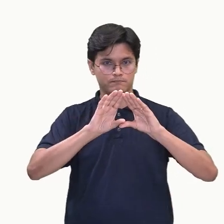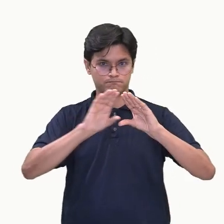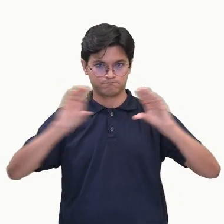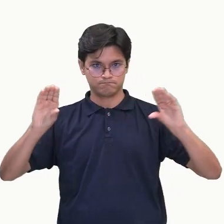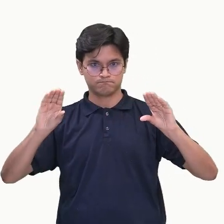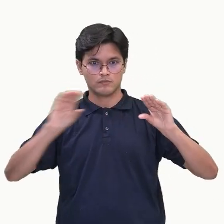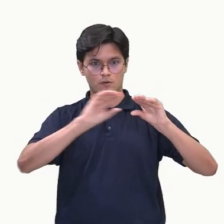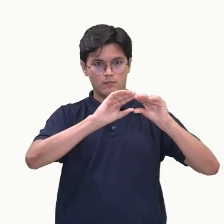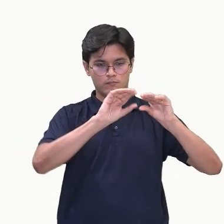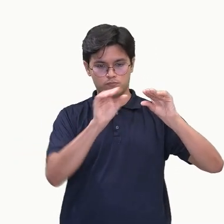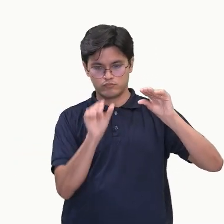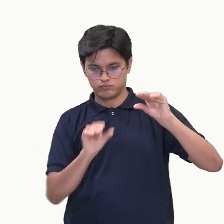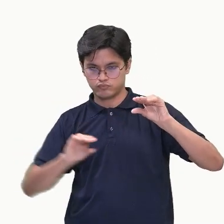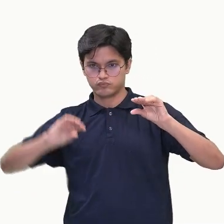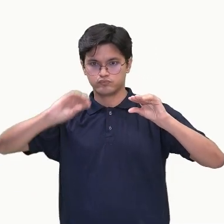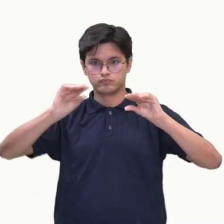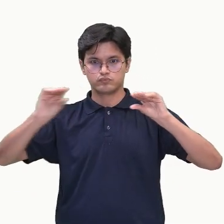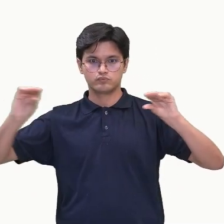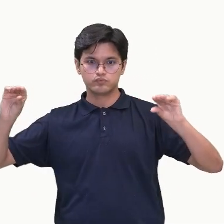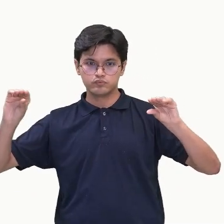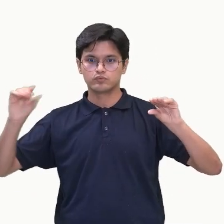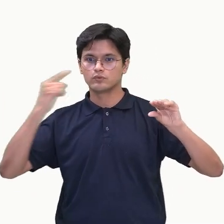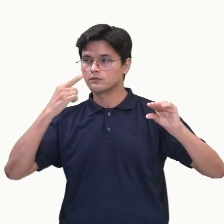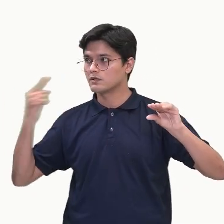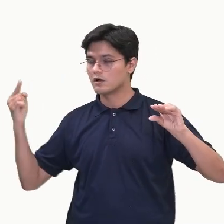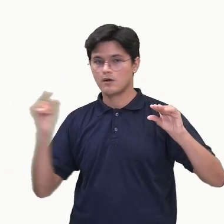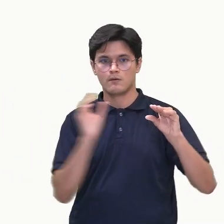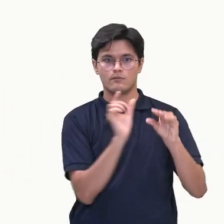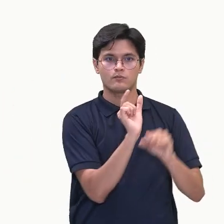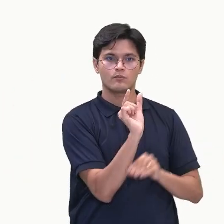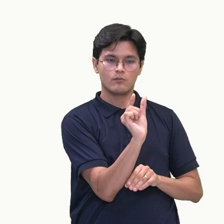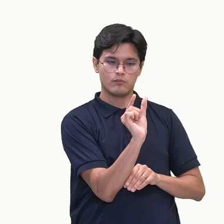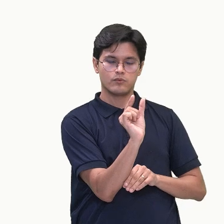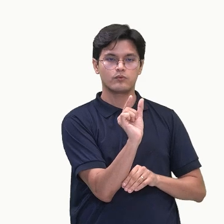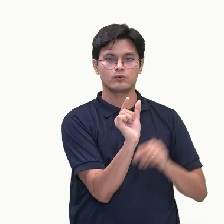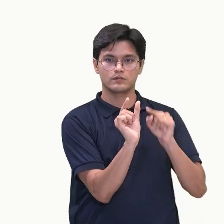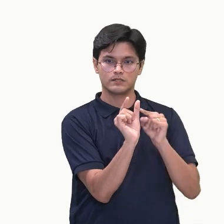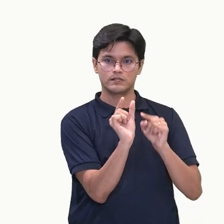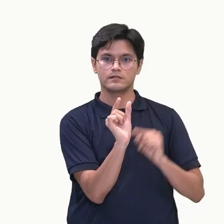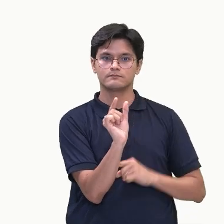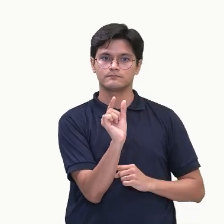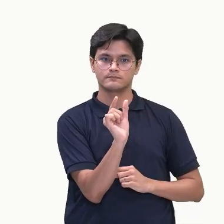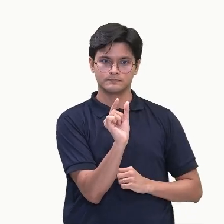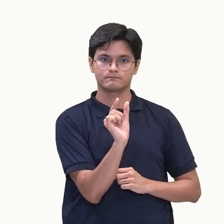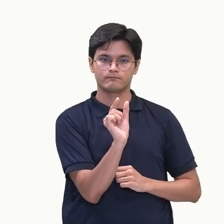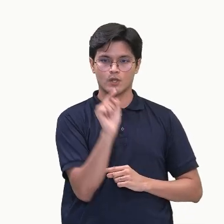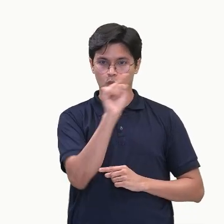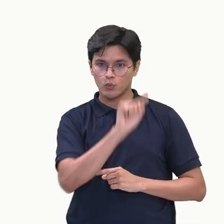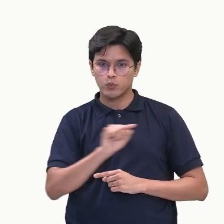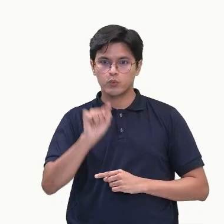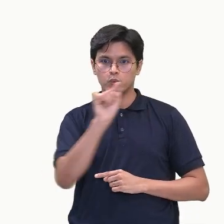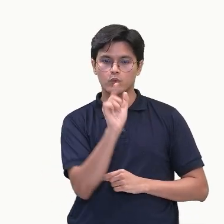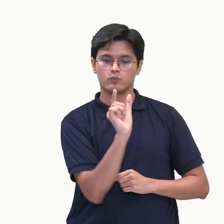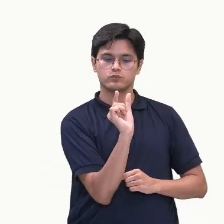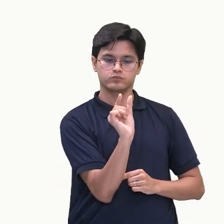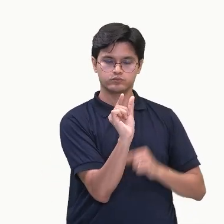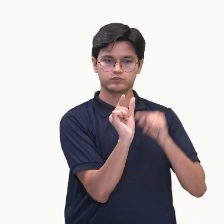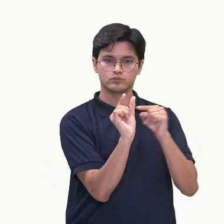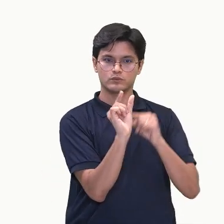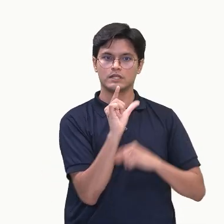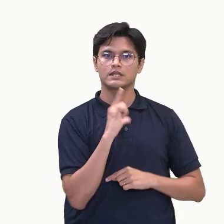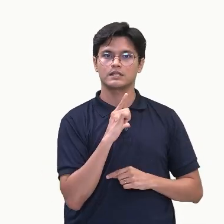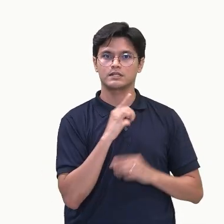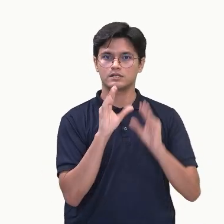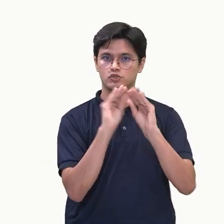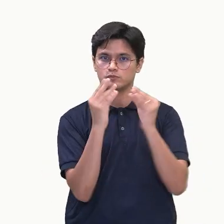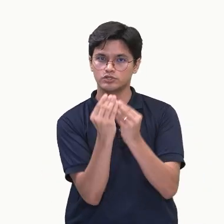consegue visualizar ali uma célula, aliás, uma glândula exócrina. Olha a setinha aí para fora, né? Então ela está eliminando ali uma